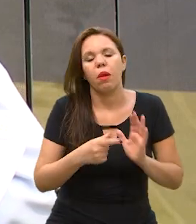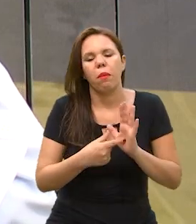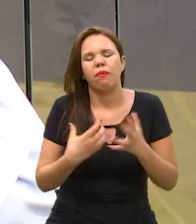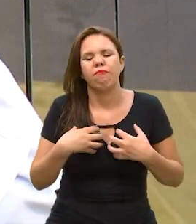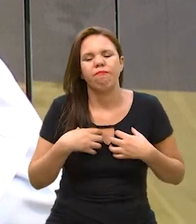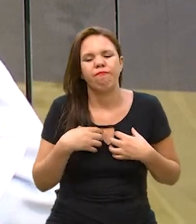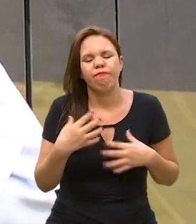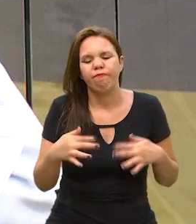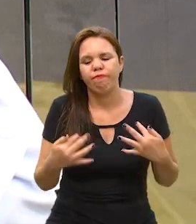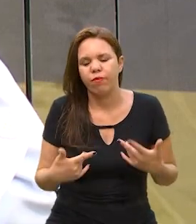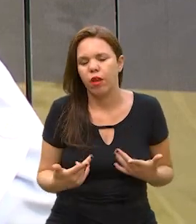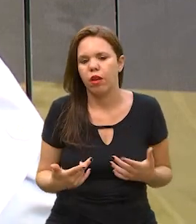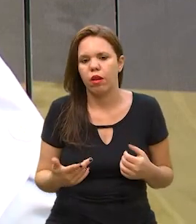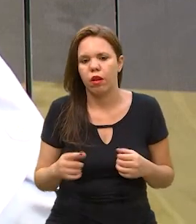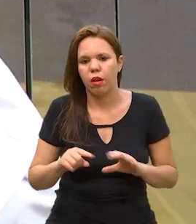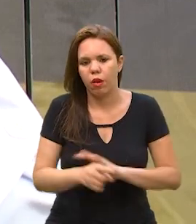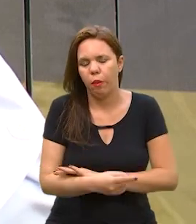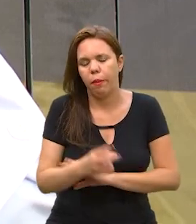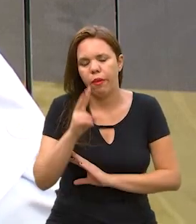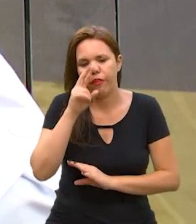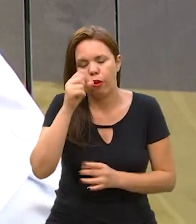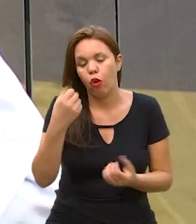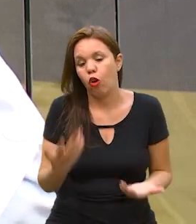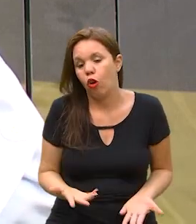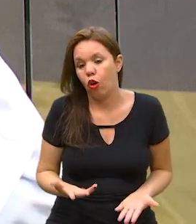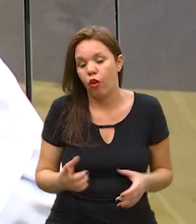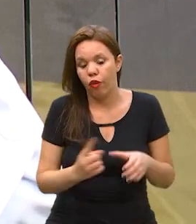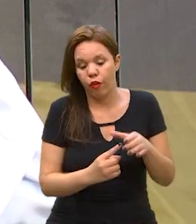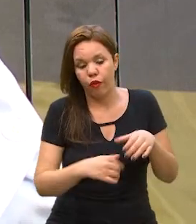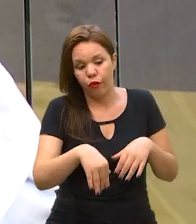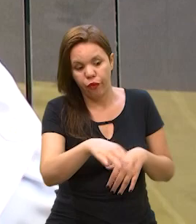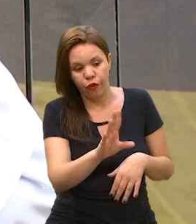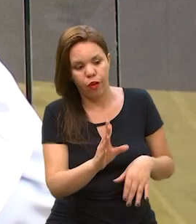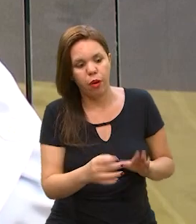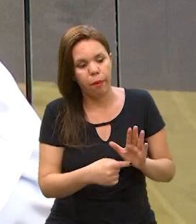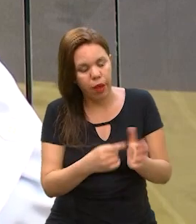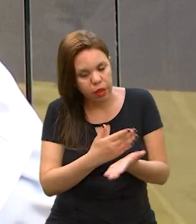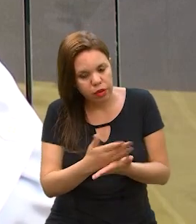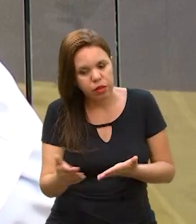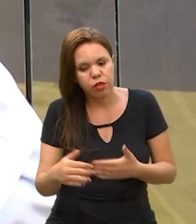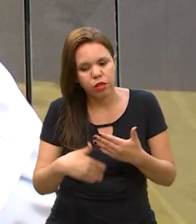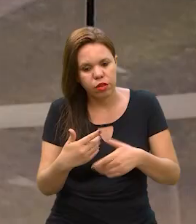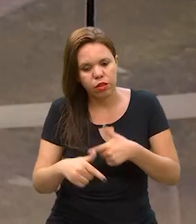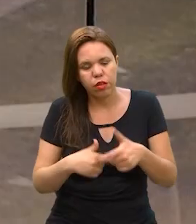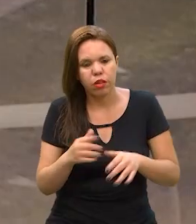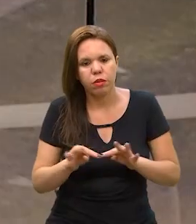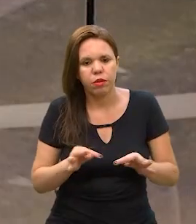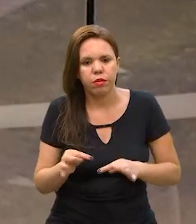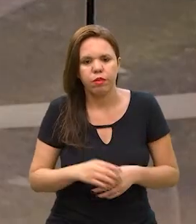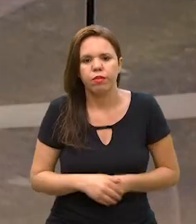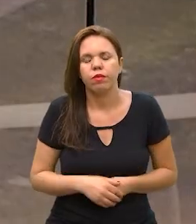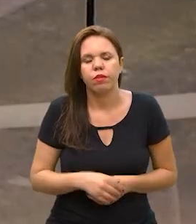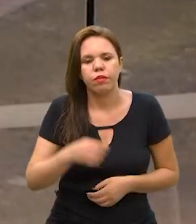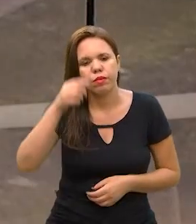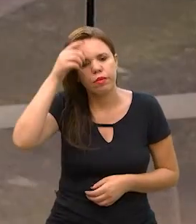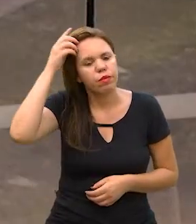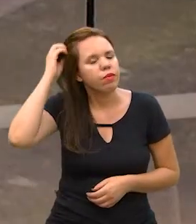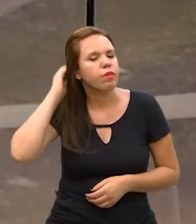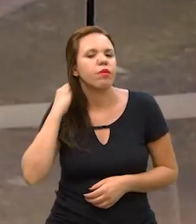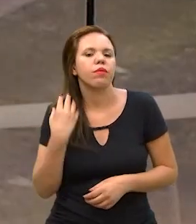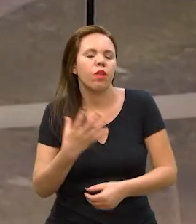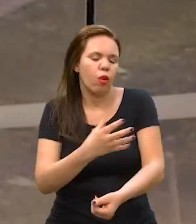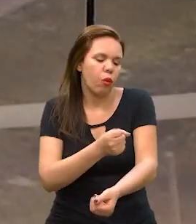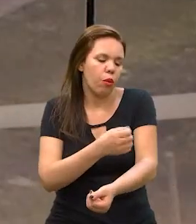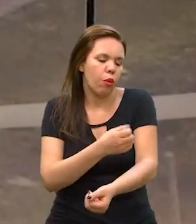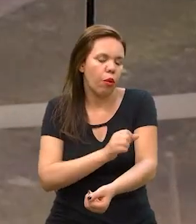sintoma, mesmo que crônico, inespecífico, vá ao clínico geral para iniciar essa rotina. Ela falou de aferir a